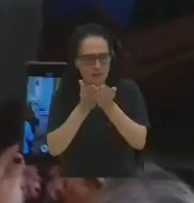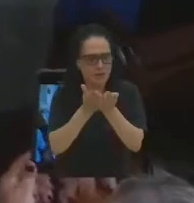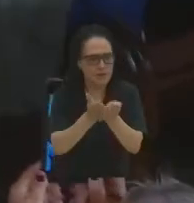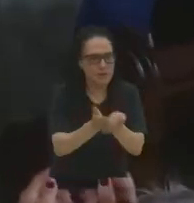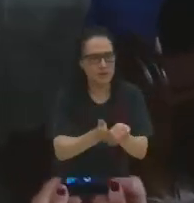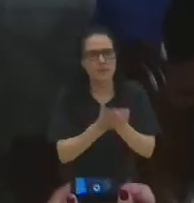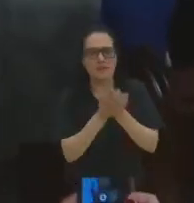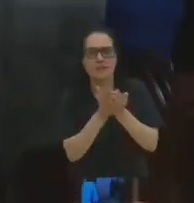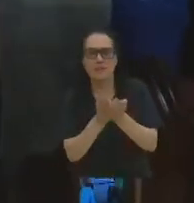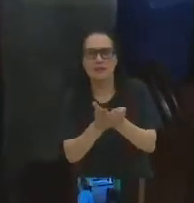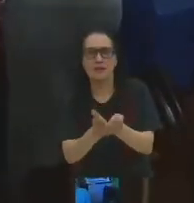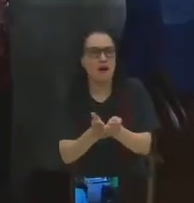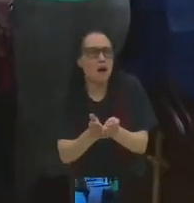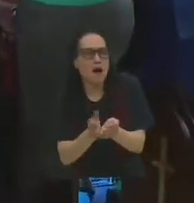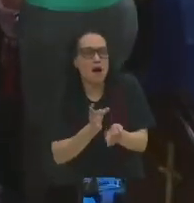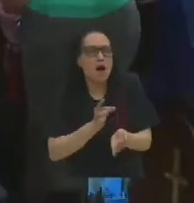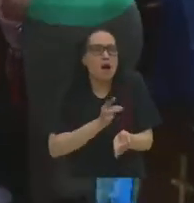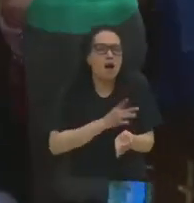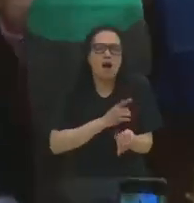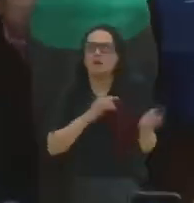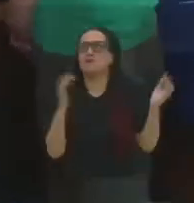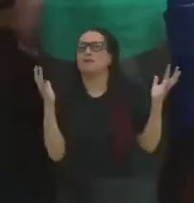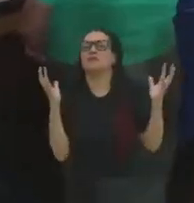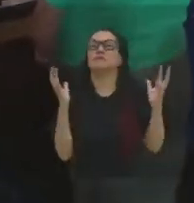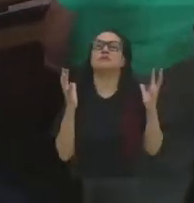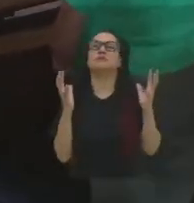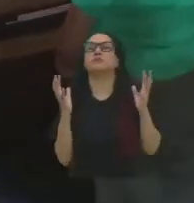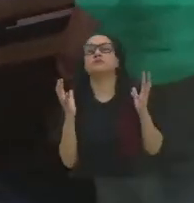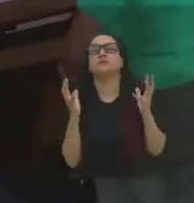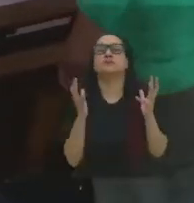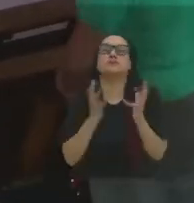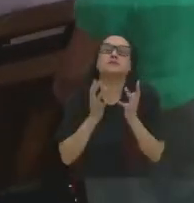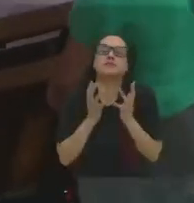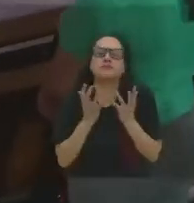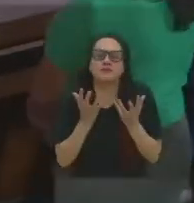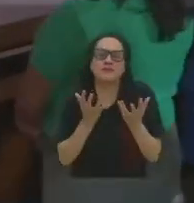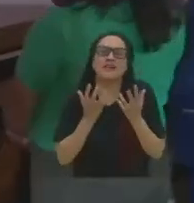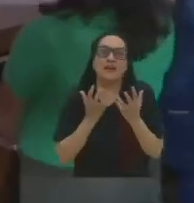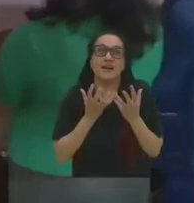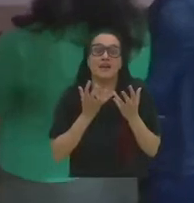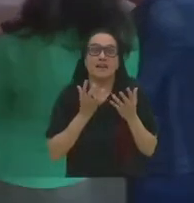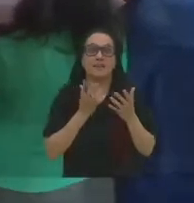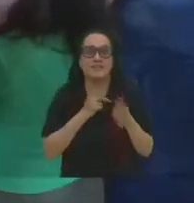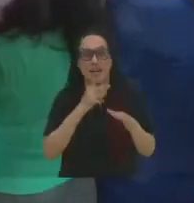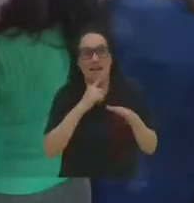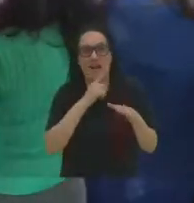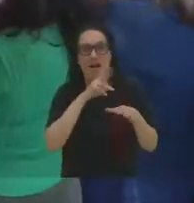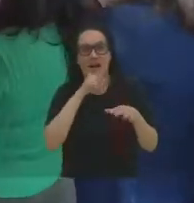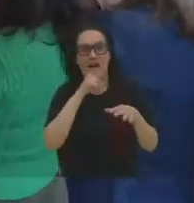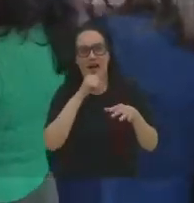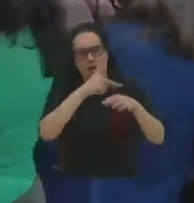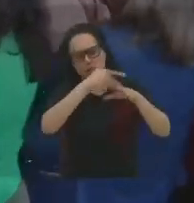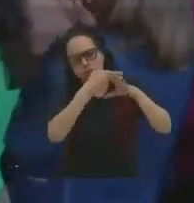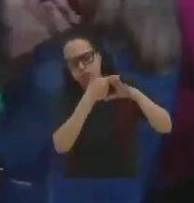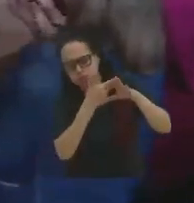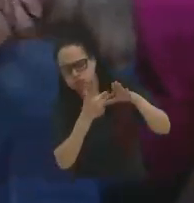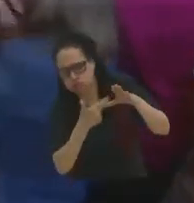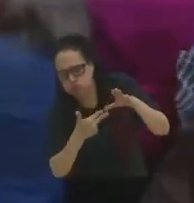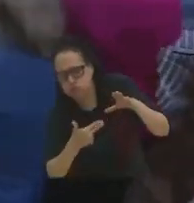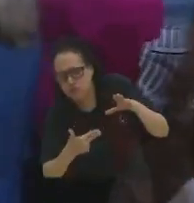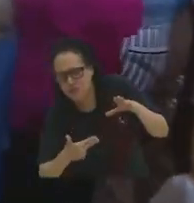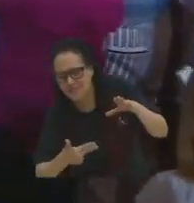medo me cercou e quis me afogar, mas então